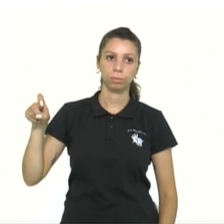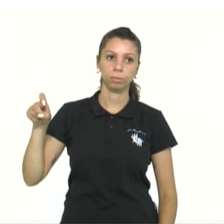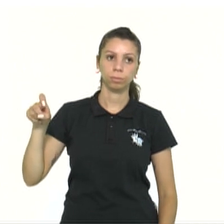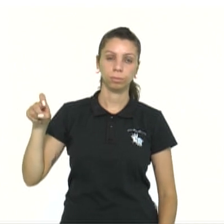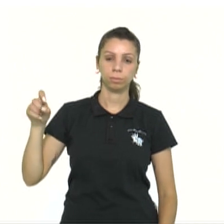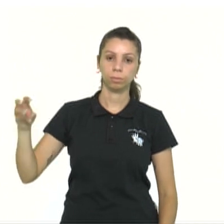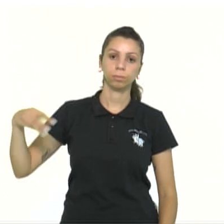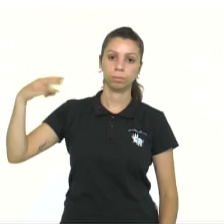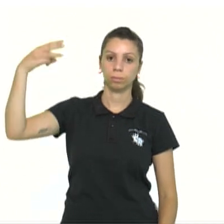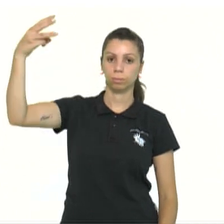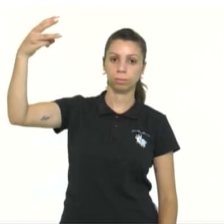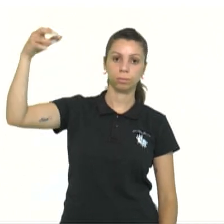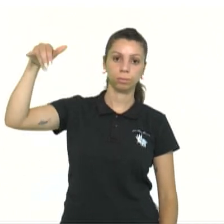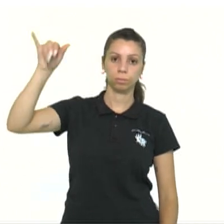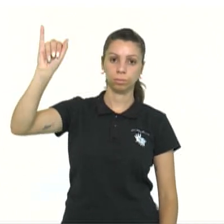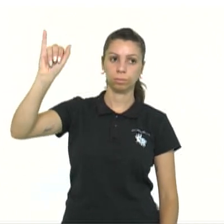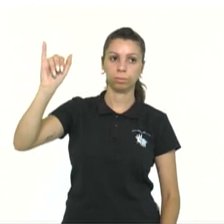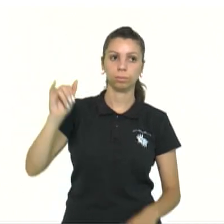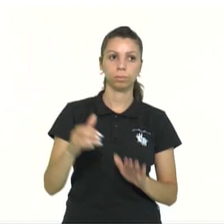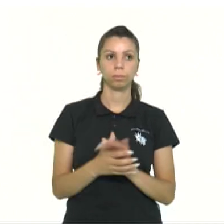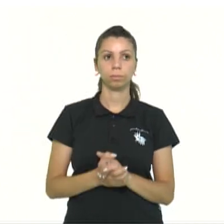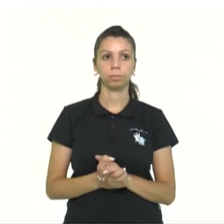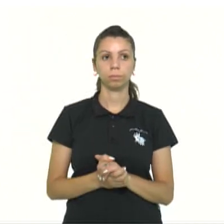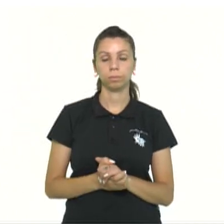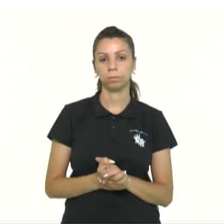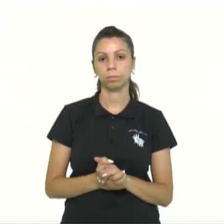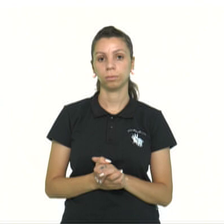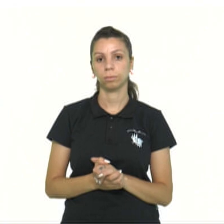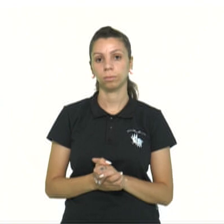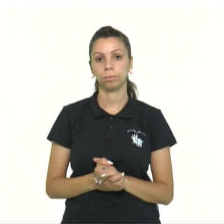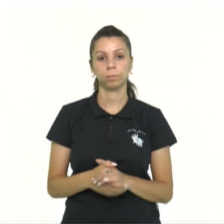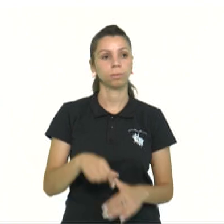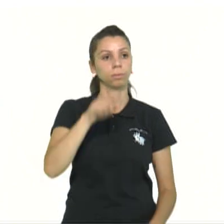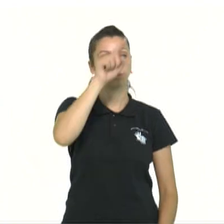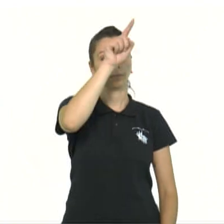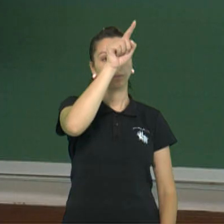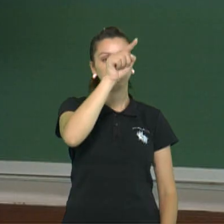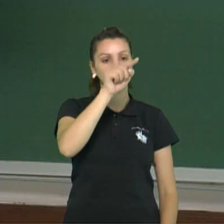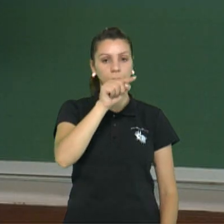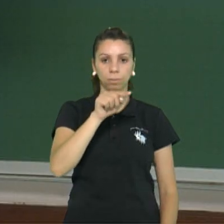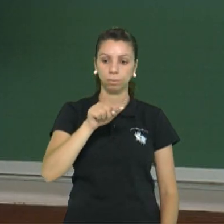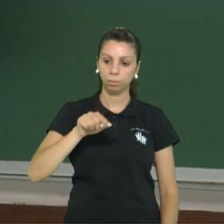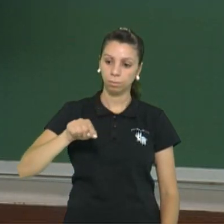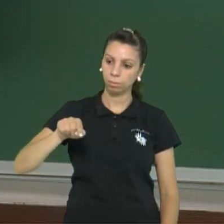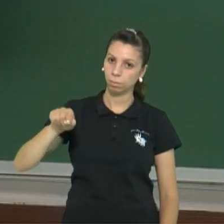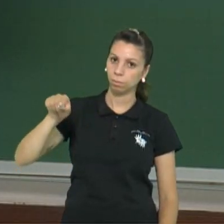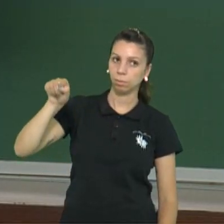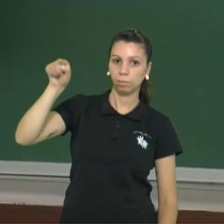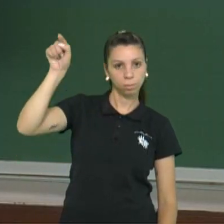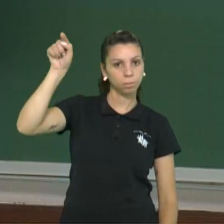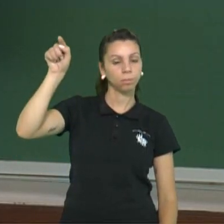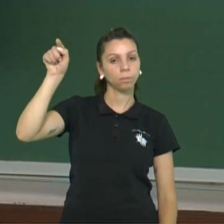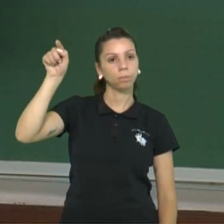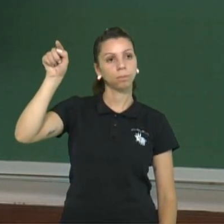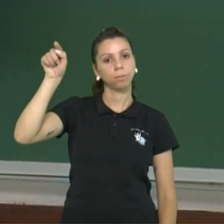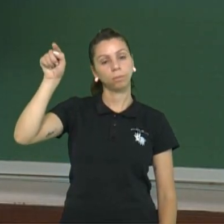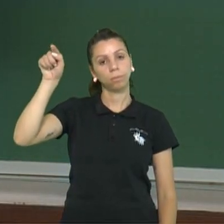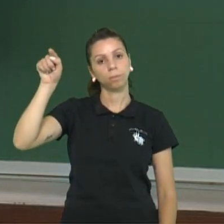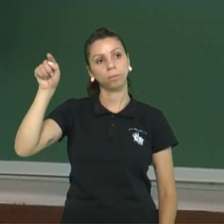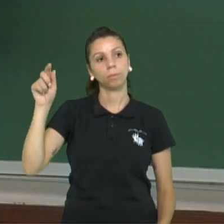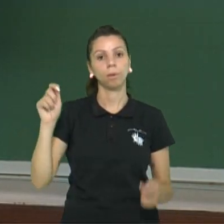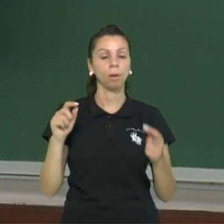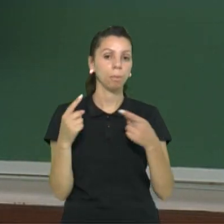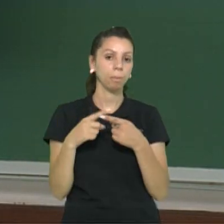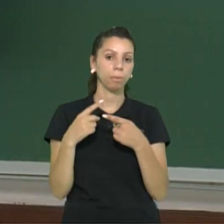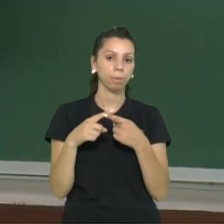3 para y também, ok? E esse gráfico a gente acaba ligando ele como? Na mão mesmo, né? Porque a gente dá